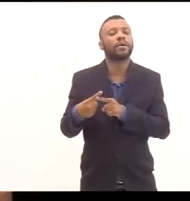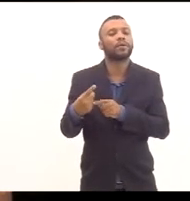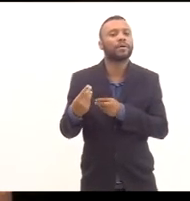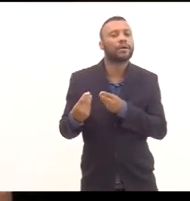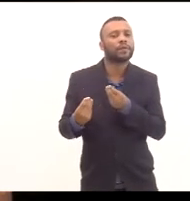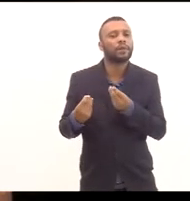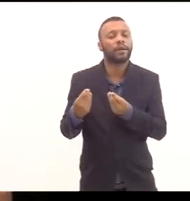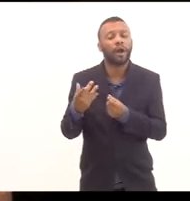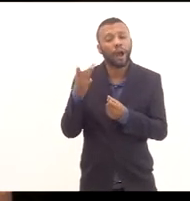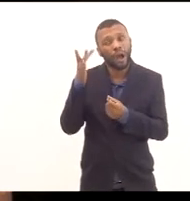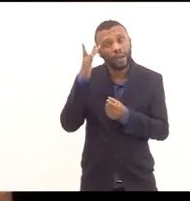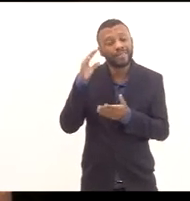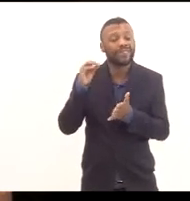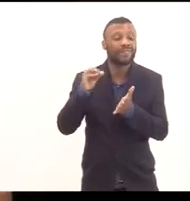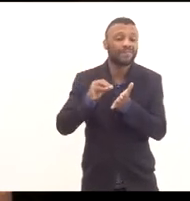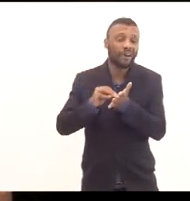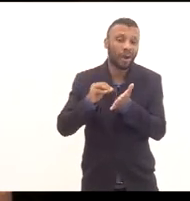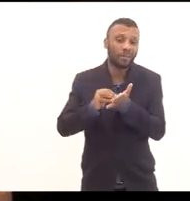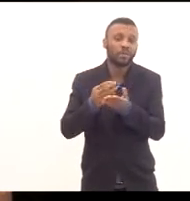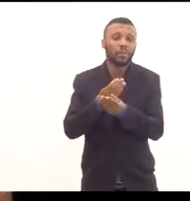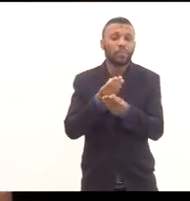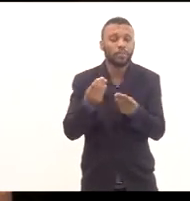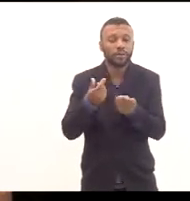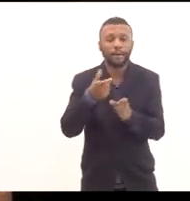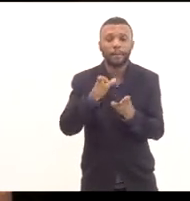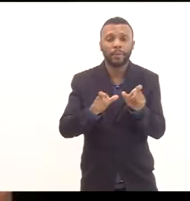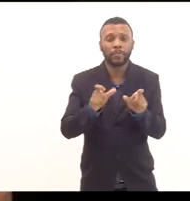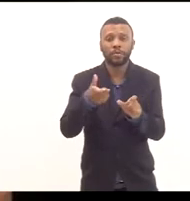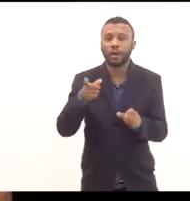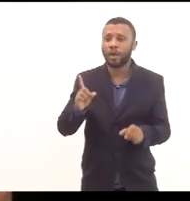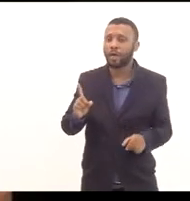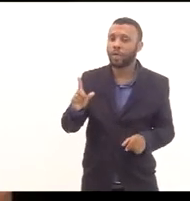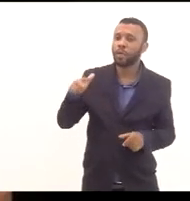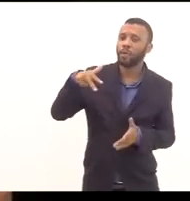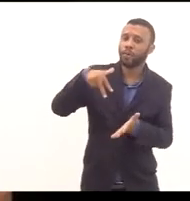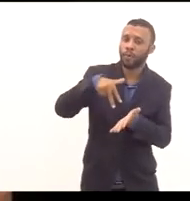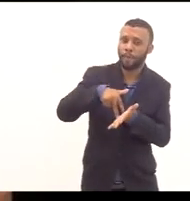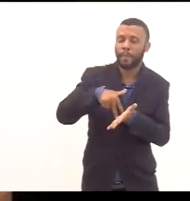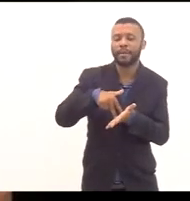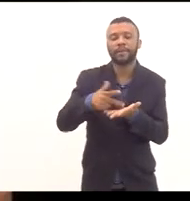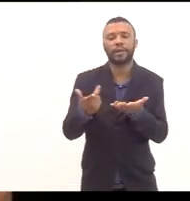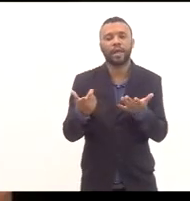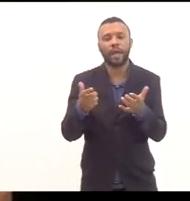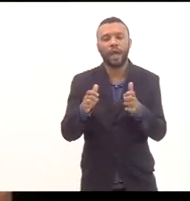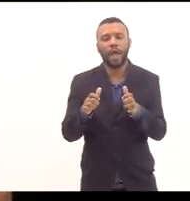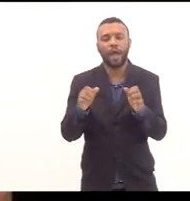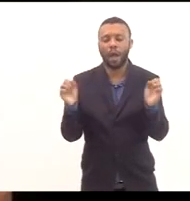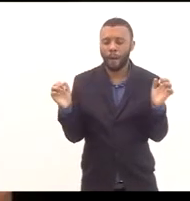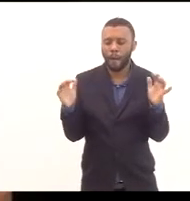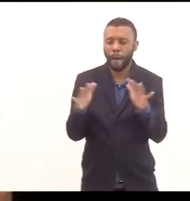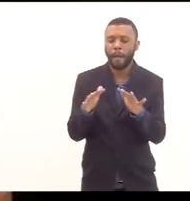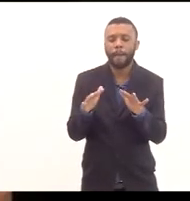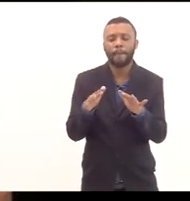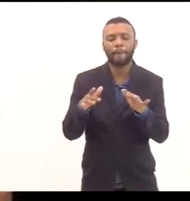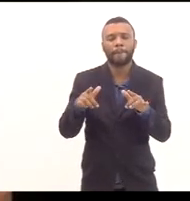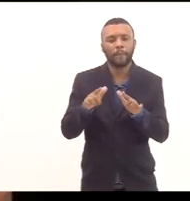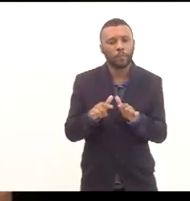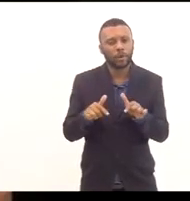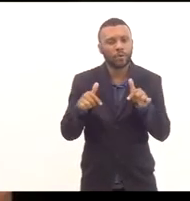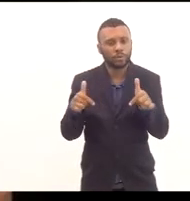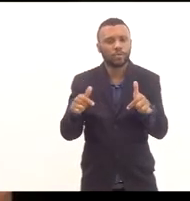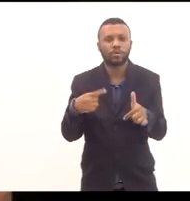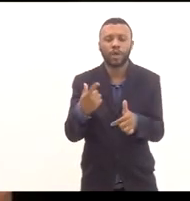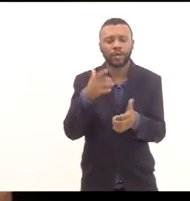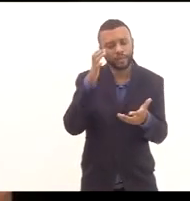eu acho que ainda falta muita gente comparecer a esse mutirão nós decidimos estender por